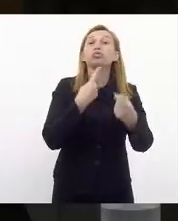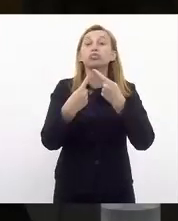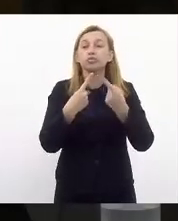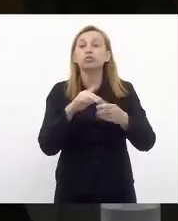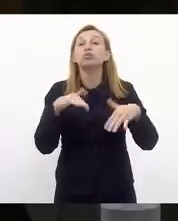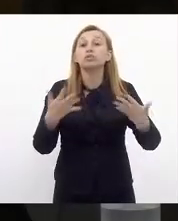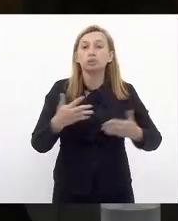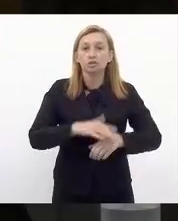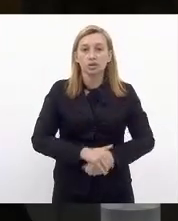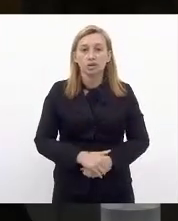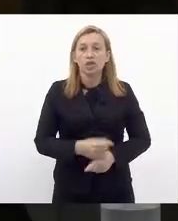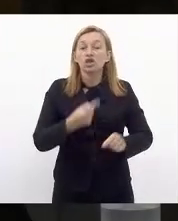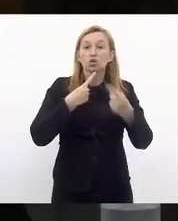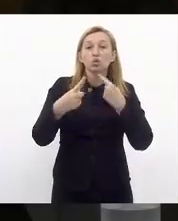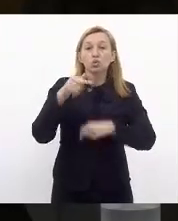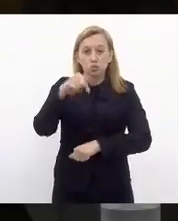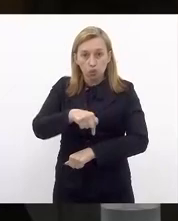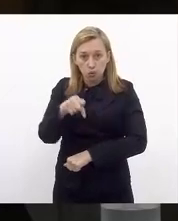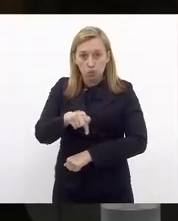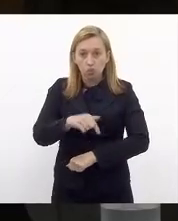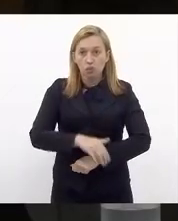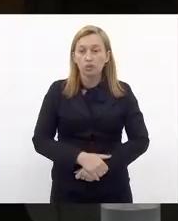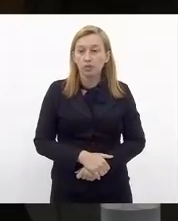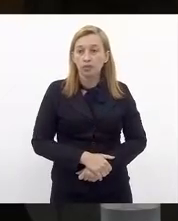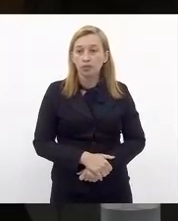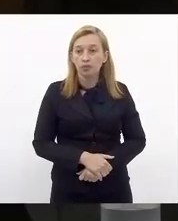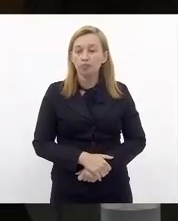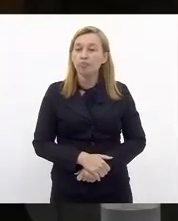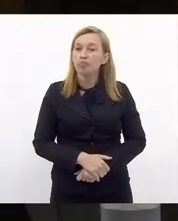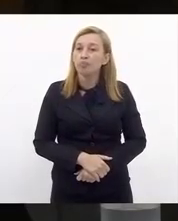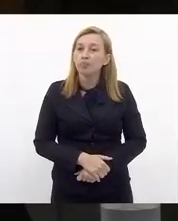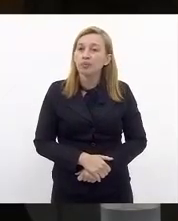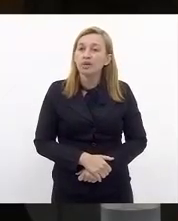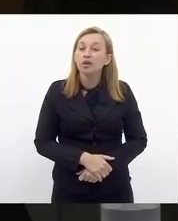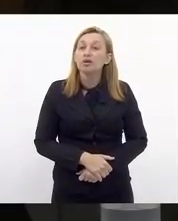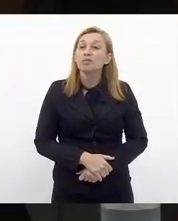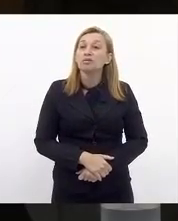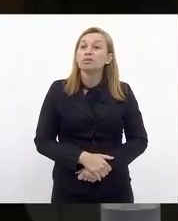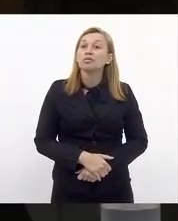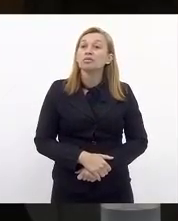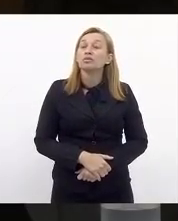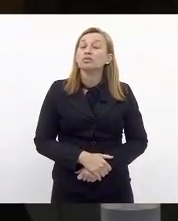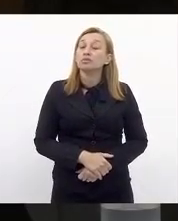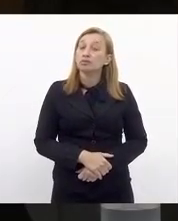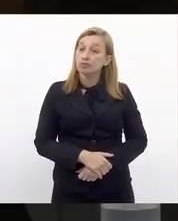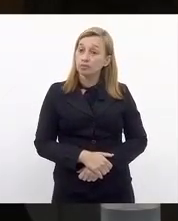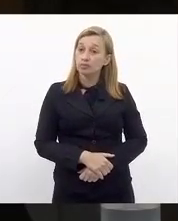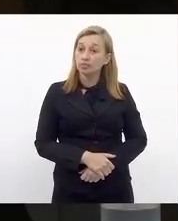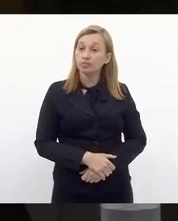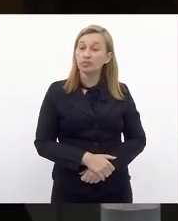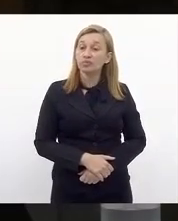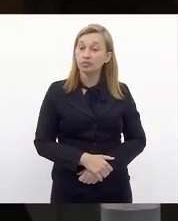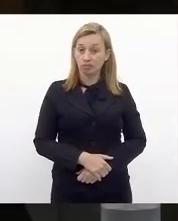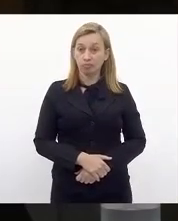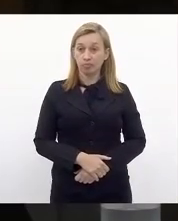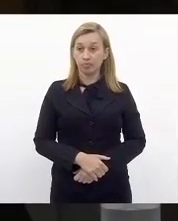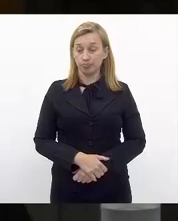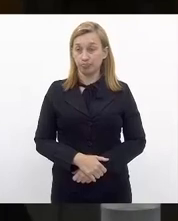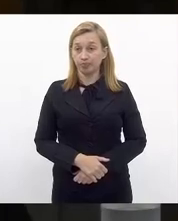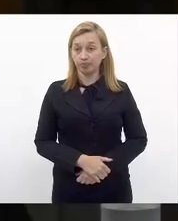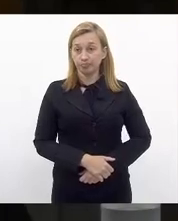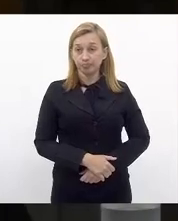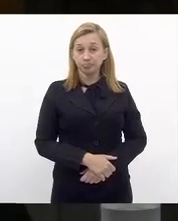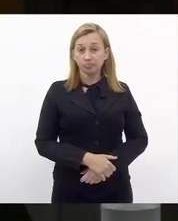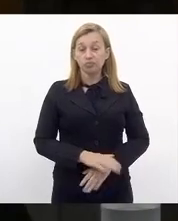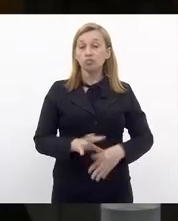debate é que a discussão aqui ela se deveria se restringir a de que forma